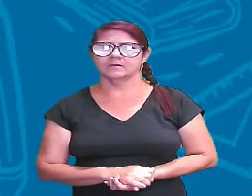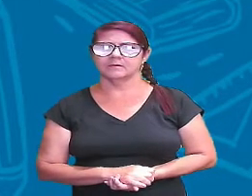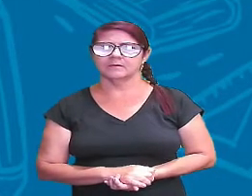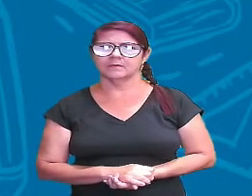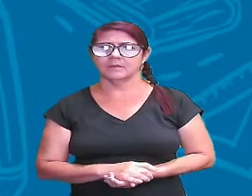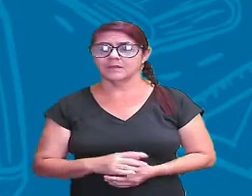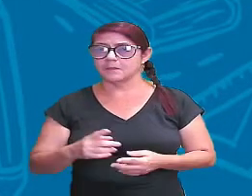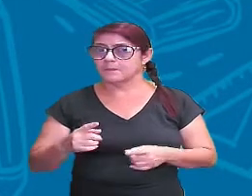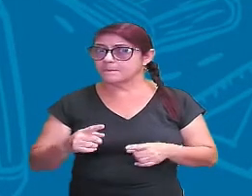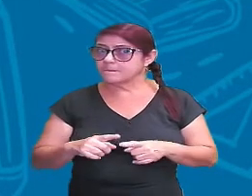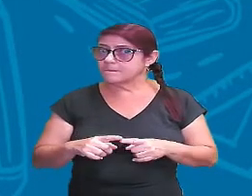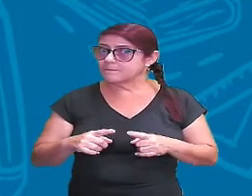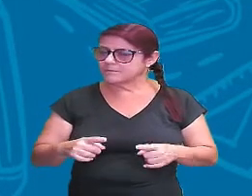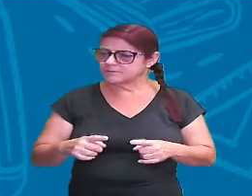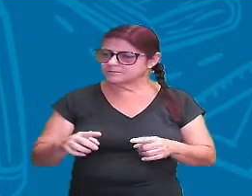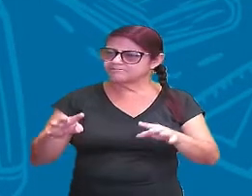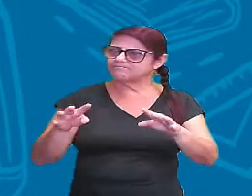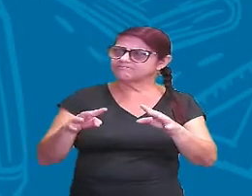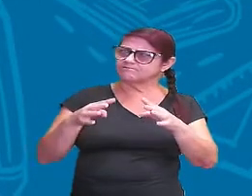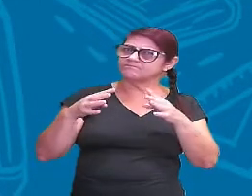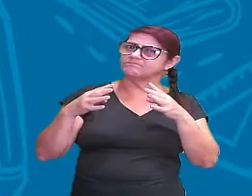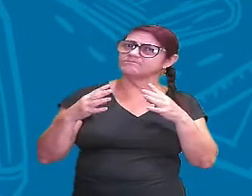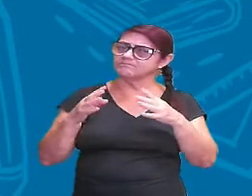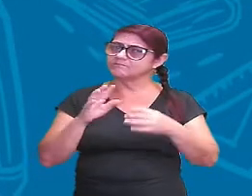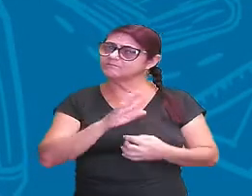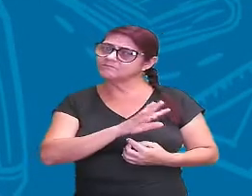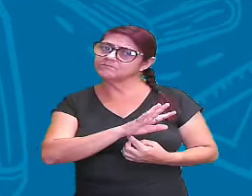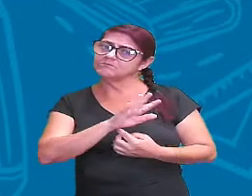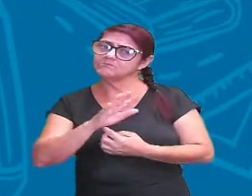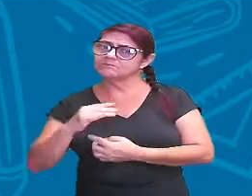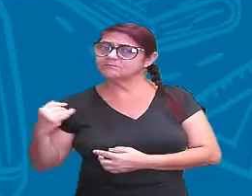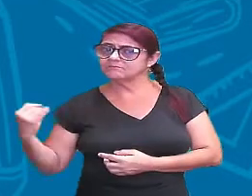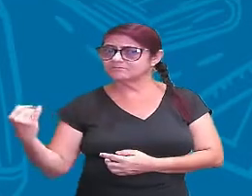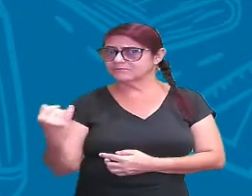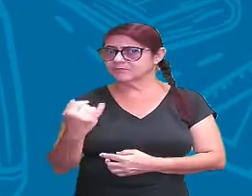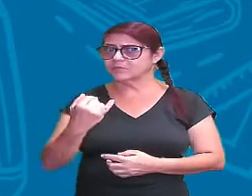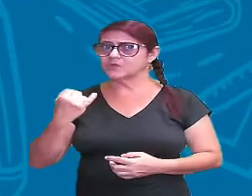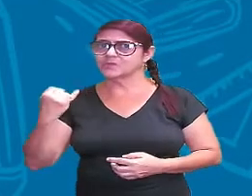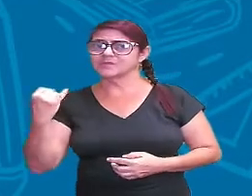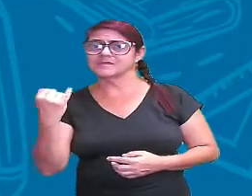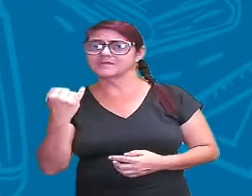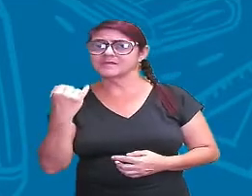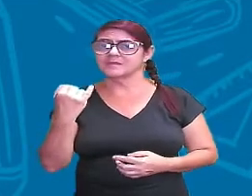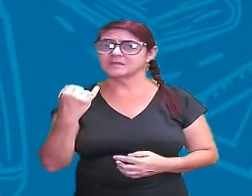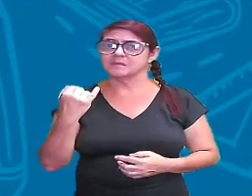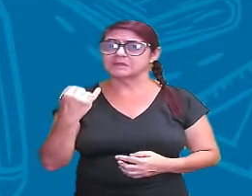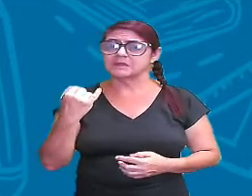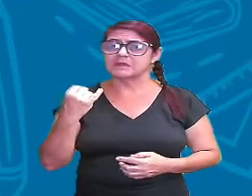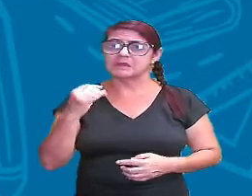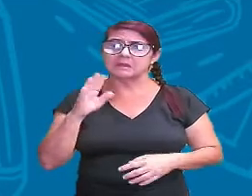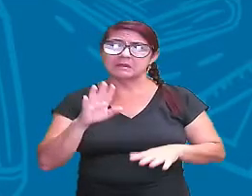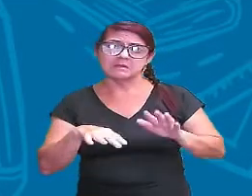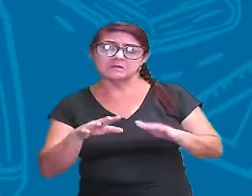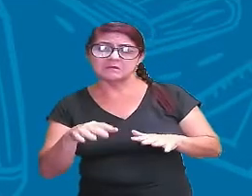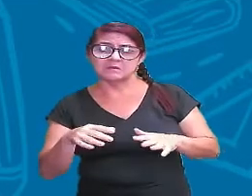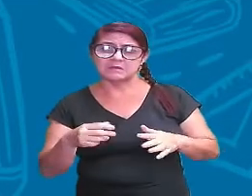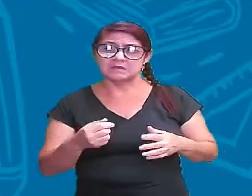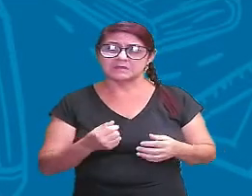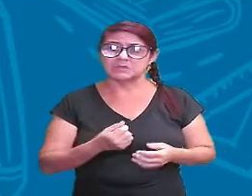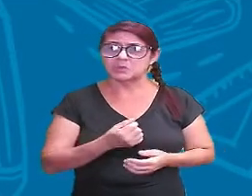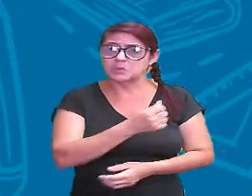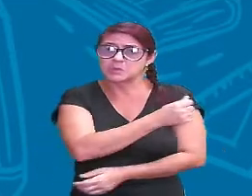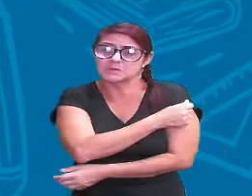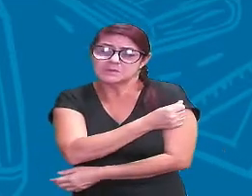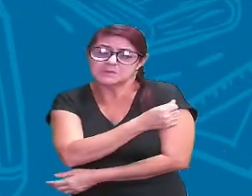Mas atenção, uma dica importante e valiosa que muitos alunos erram, esquece